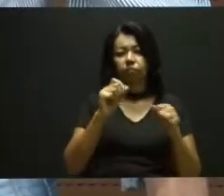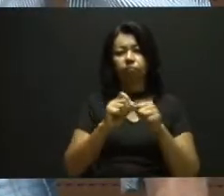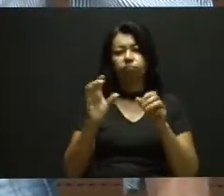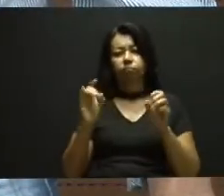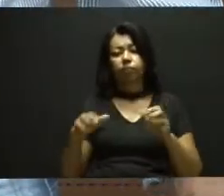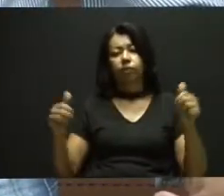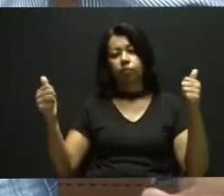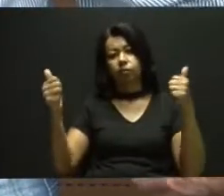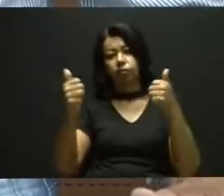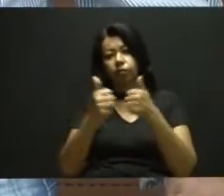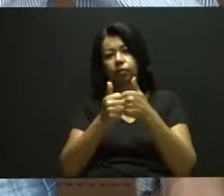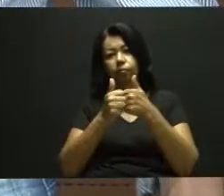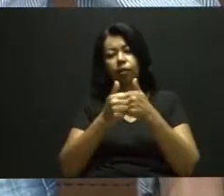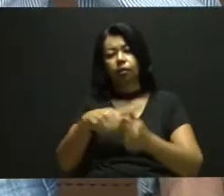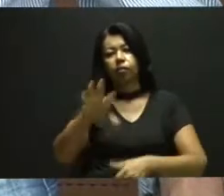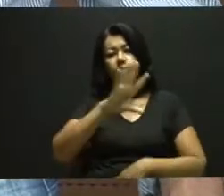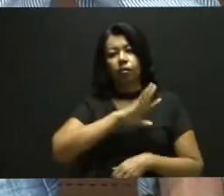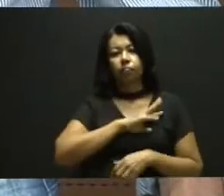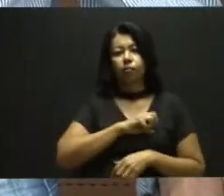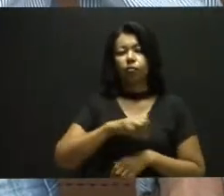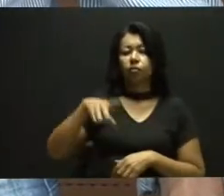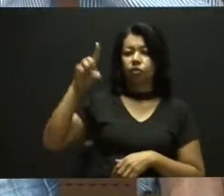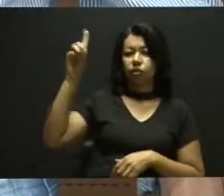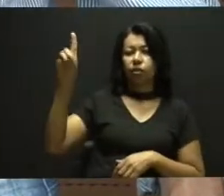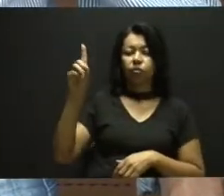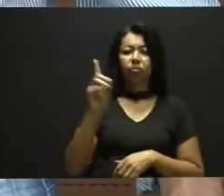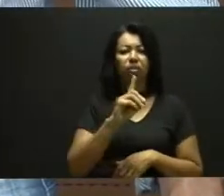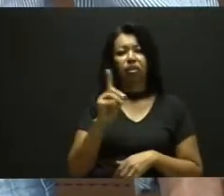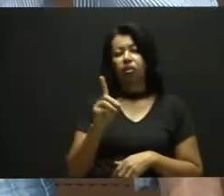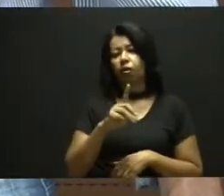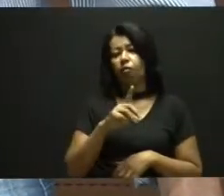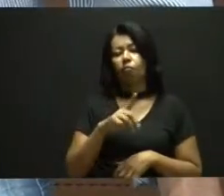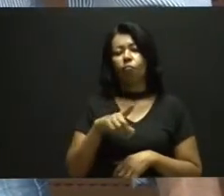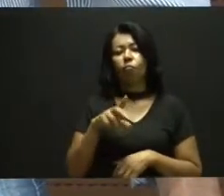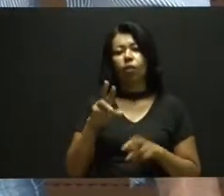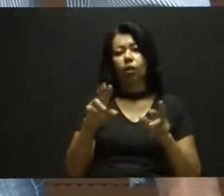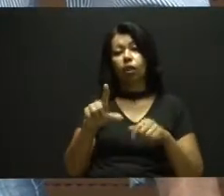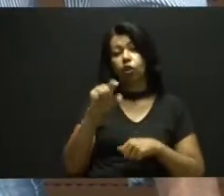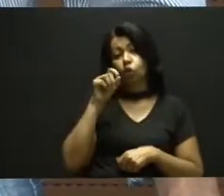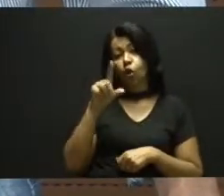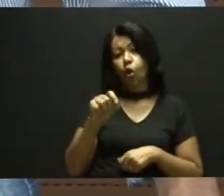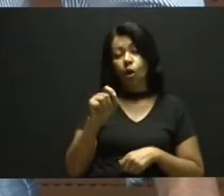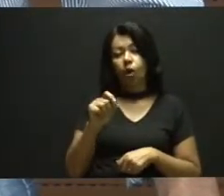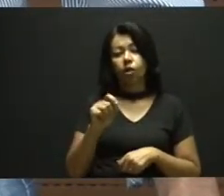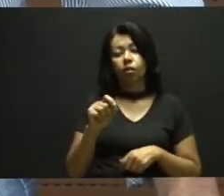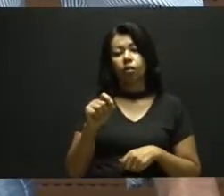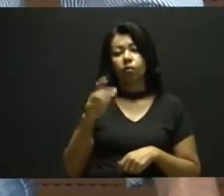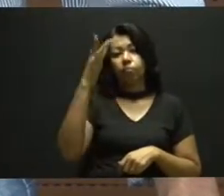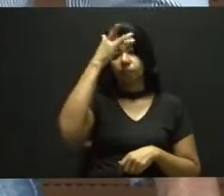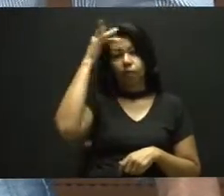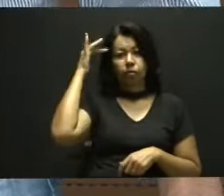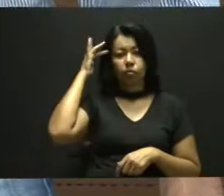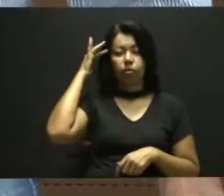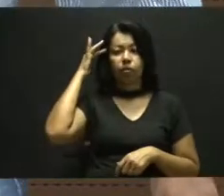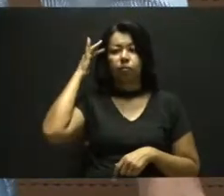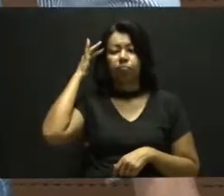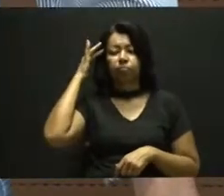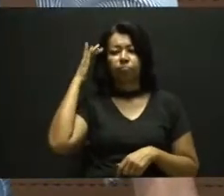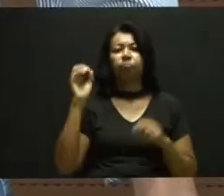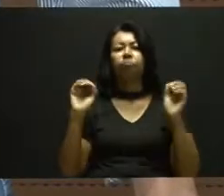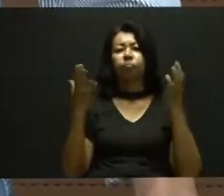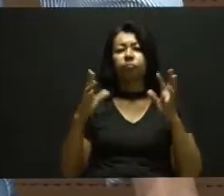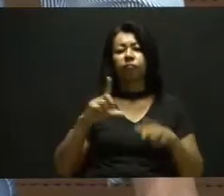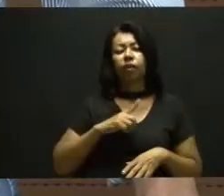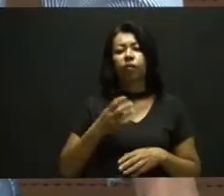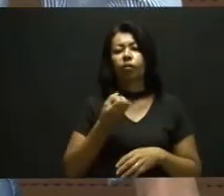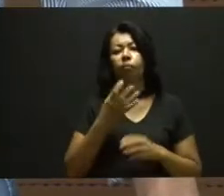aproximar desse amor de deus que não faz acepção de pessoas então parabéns a todos que tenham uma boa